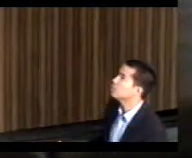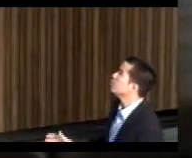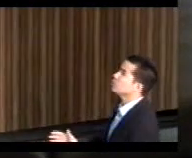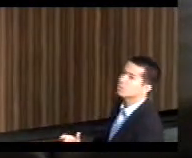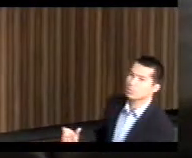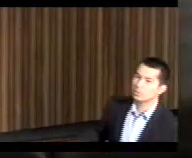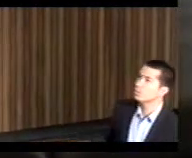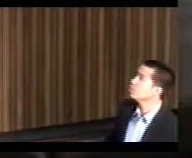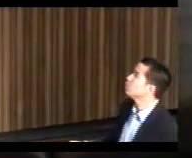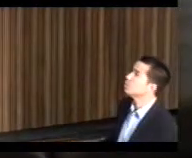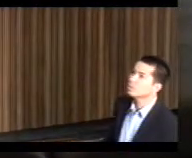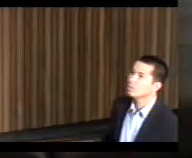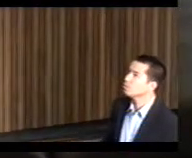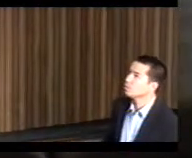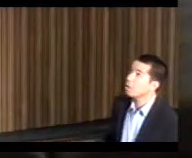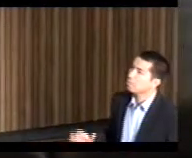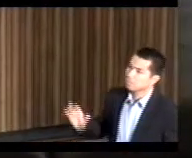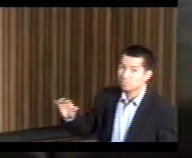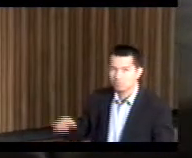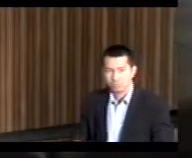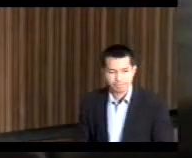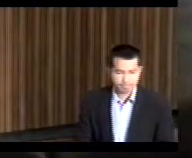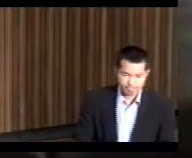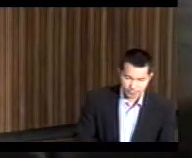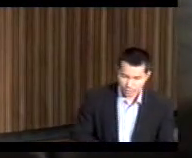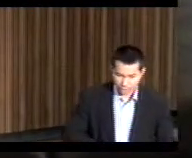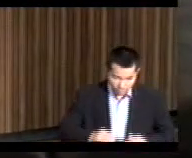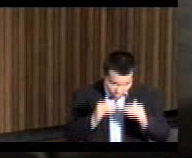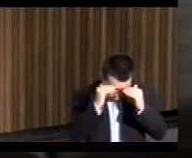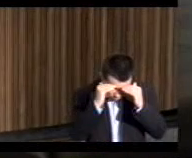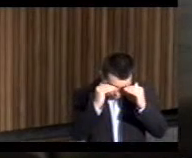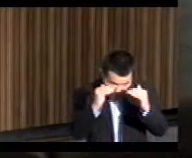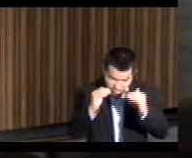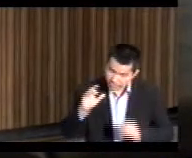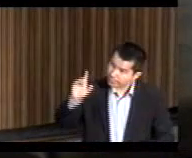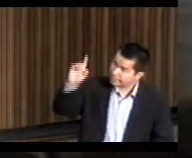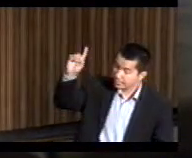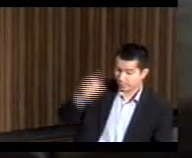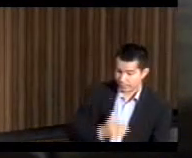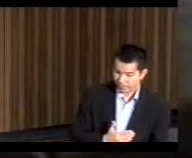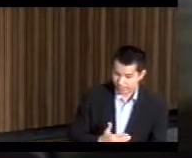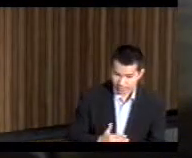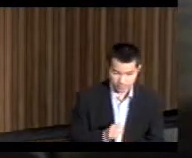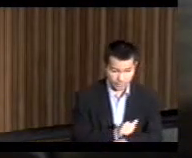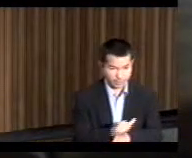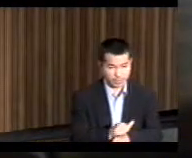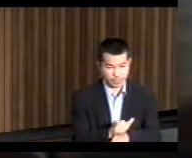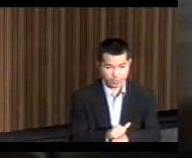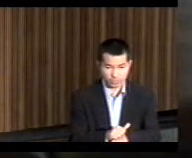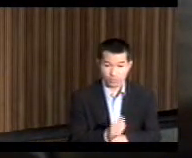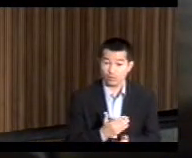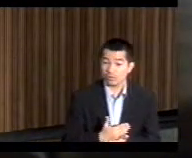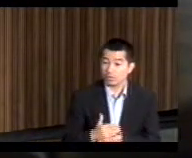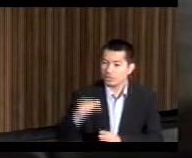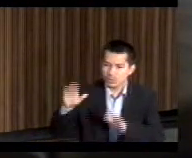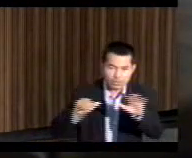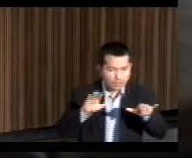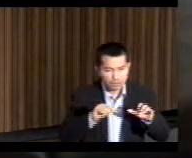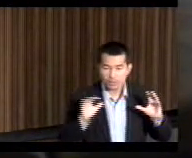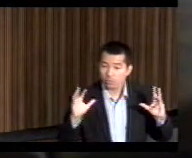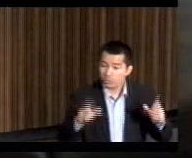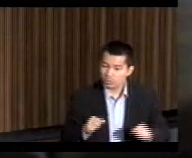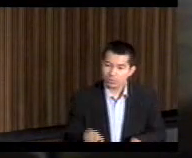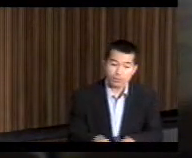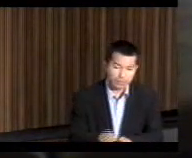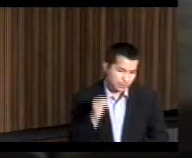naquele mesmo dia Abraão fez como Deus havia mandado. E ele circuncidou o seu filho